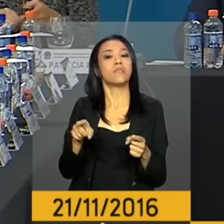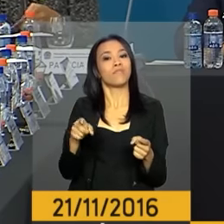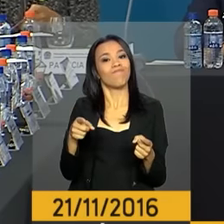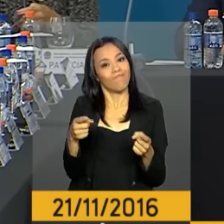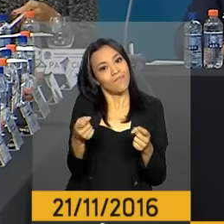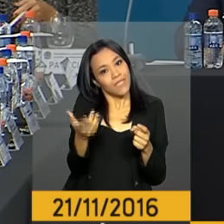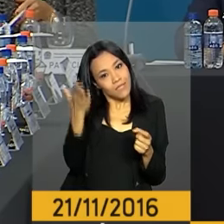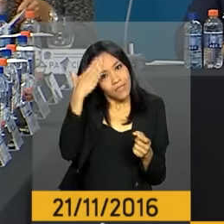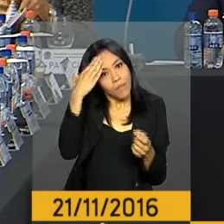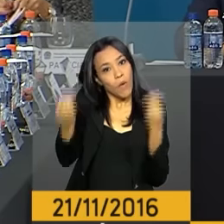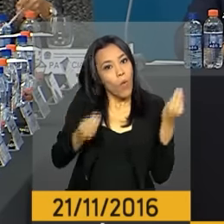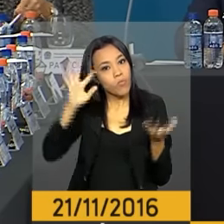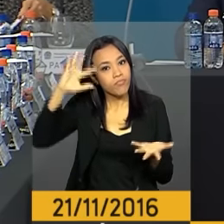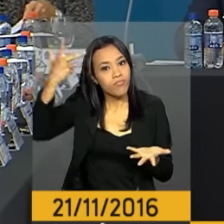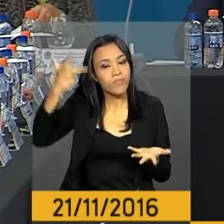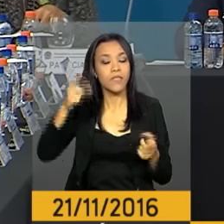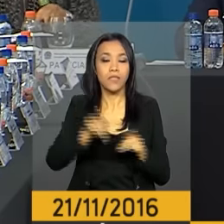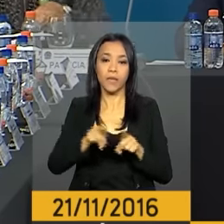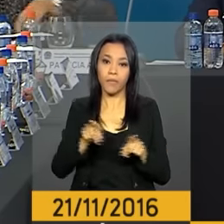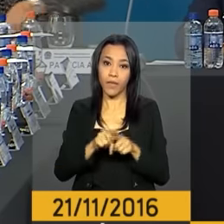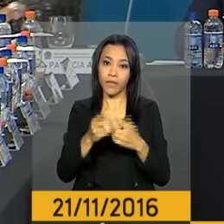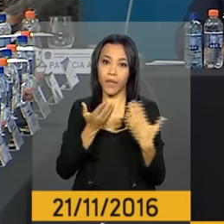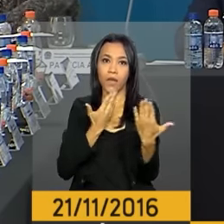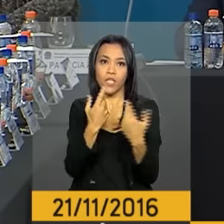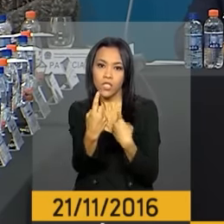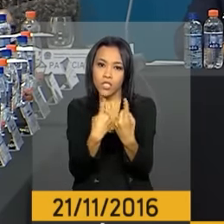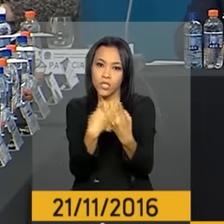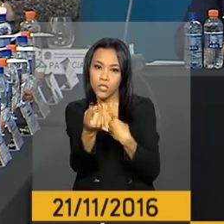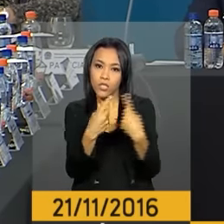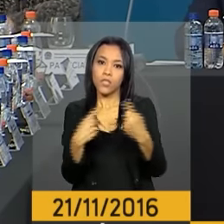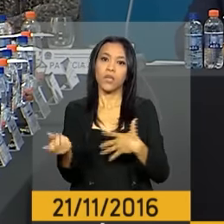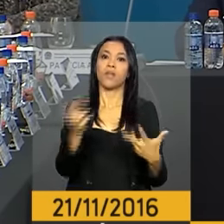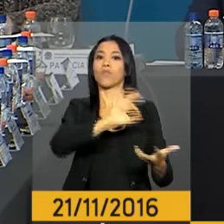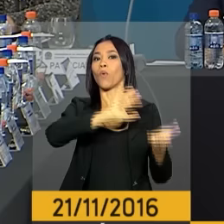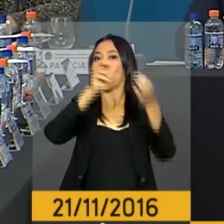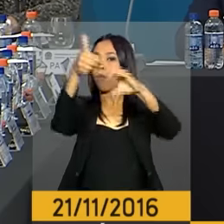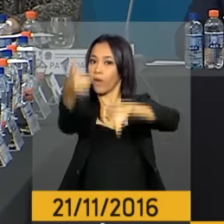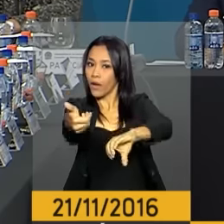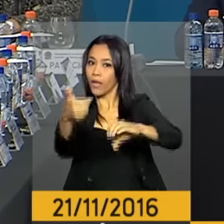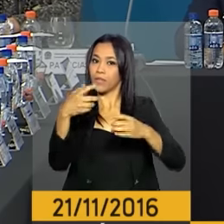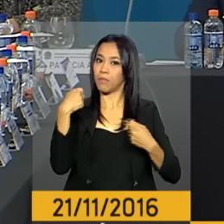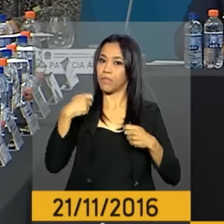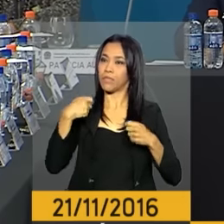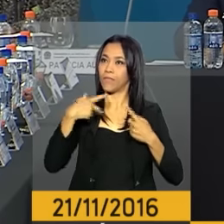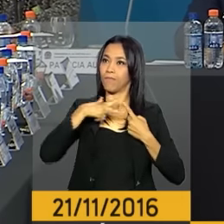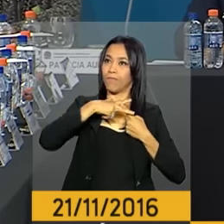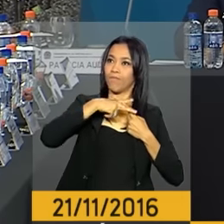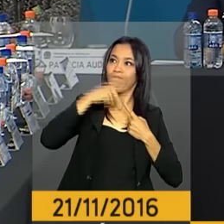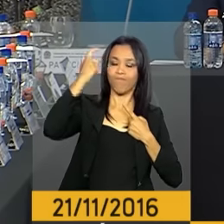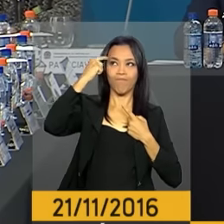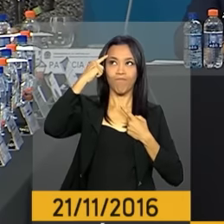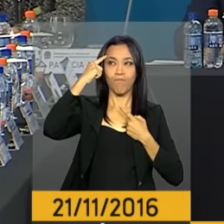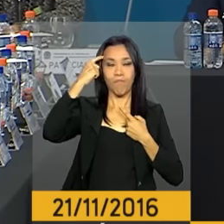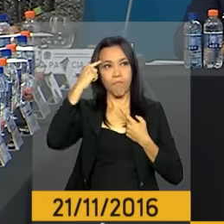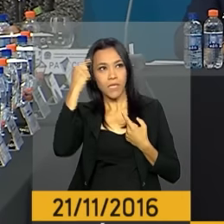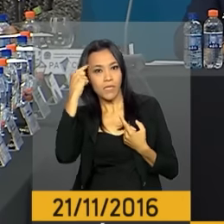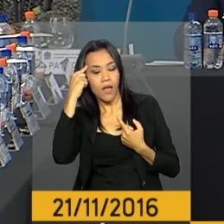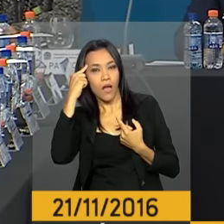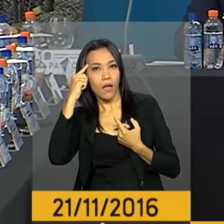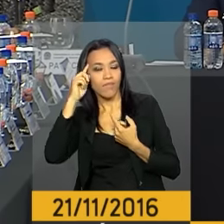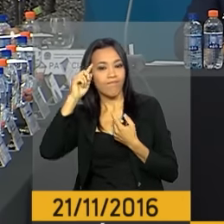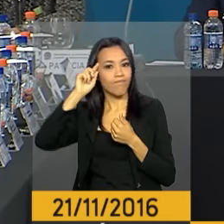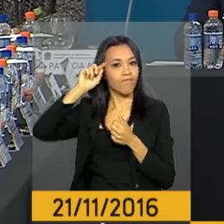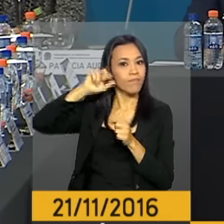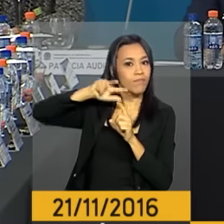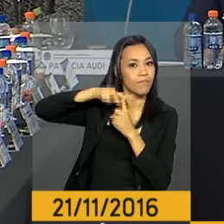Nacional, e muitas vezes é preciso reformular um ou outro pensamento